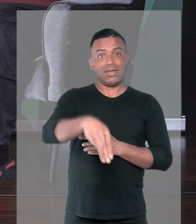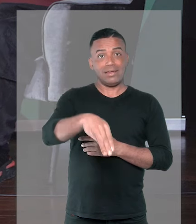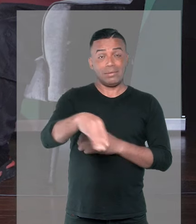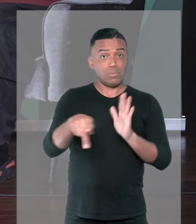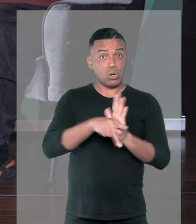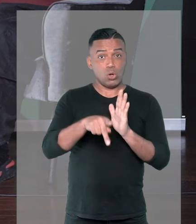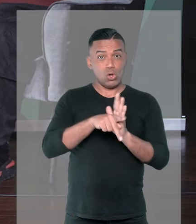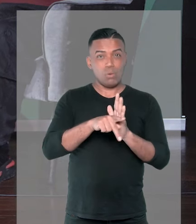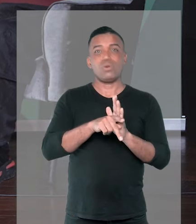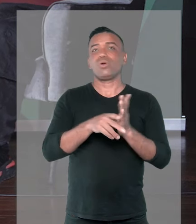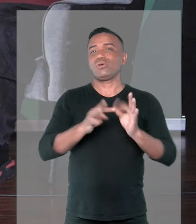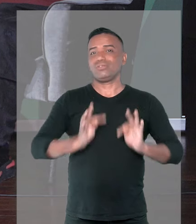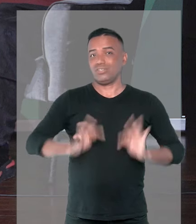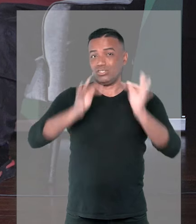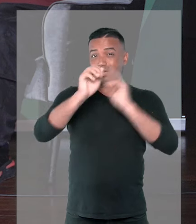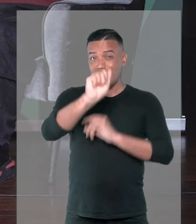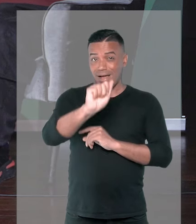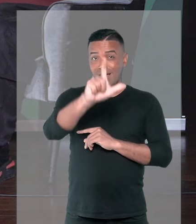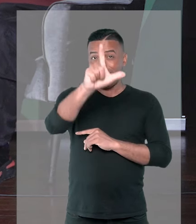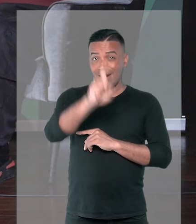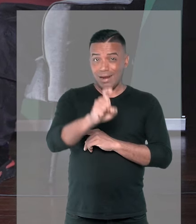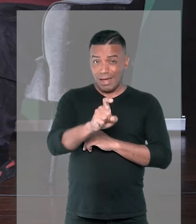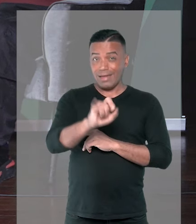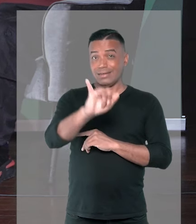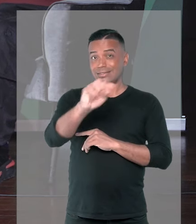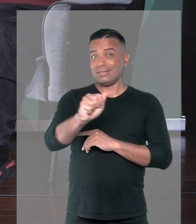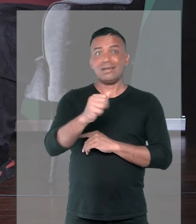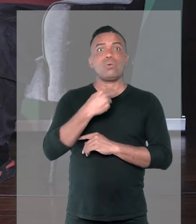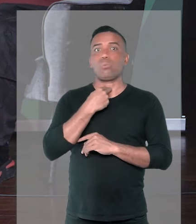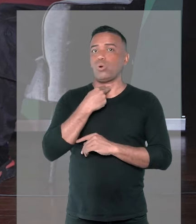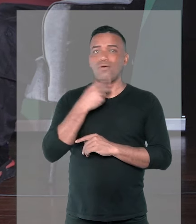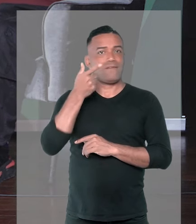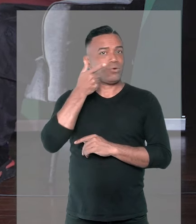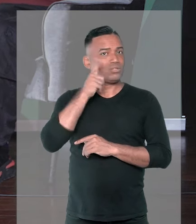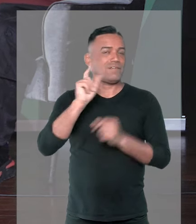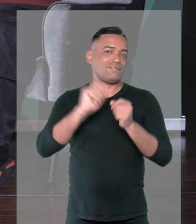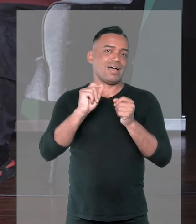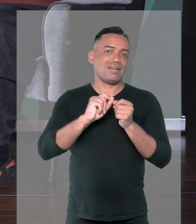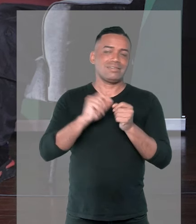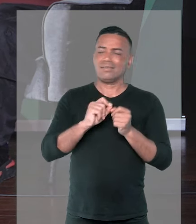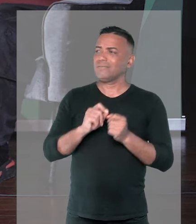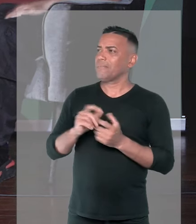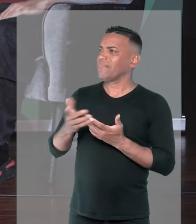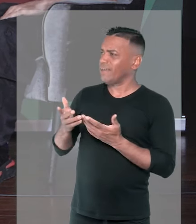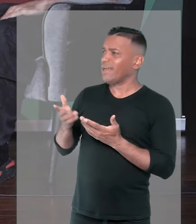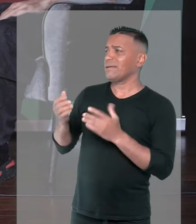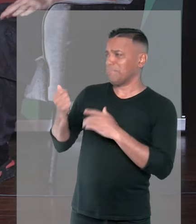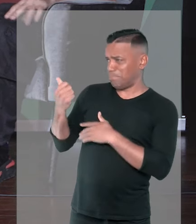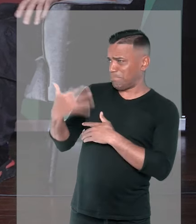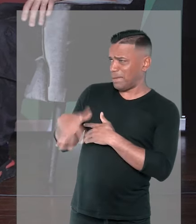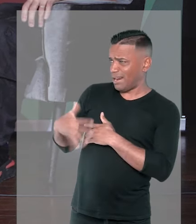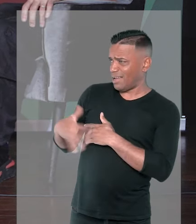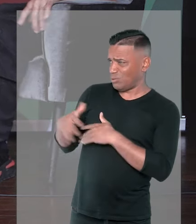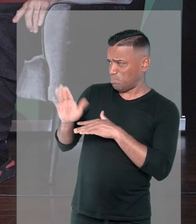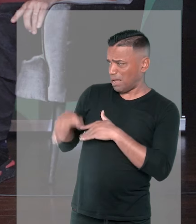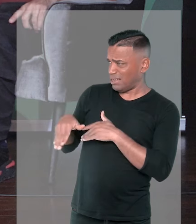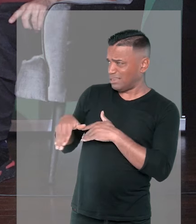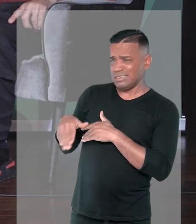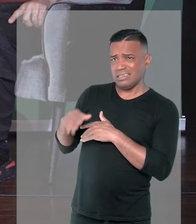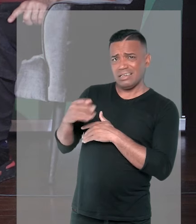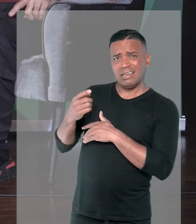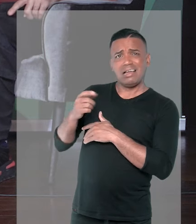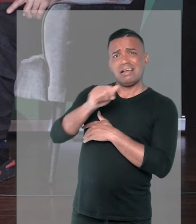Alexa poderia fazer aquilo tá certo ou poderia fazer aquilo com a inteligência artificial pensei que ia ficar mais barato e não mais caro com